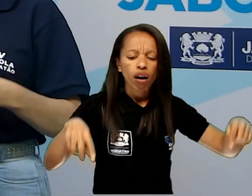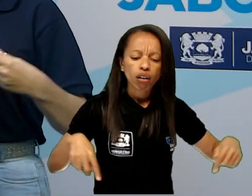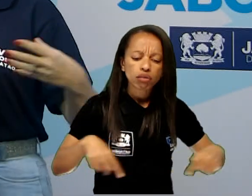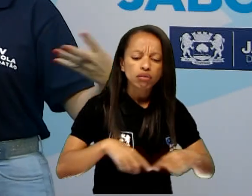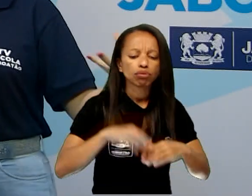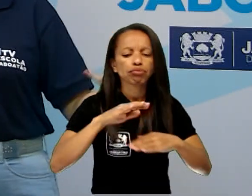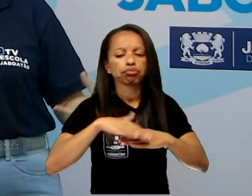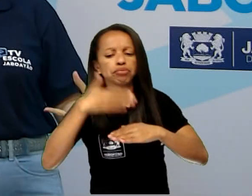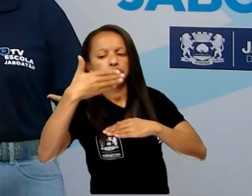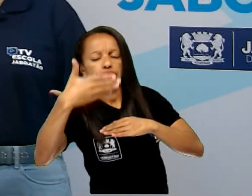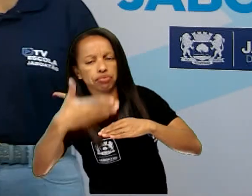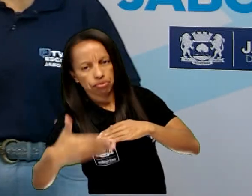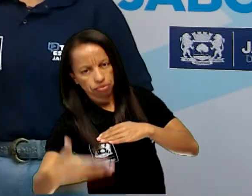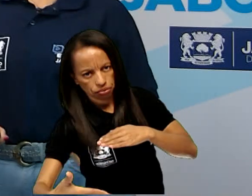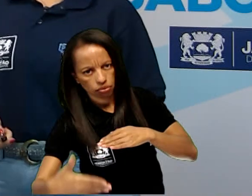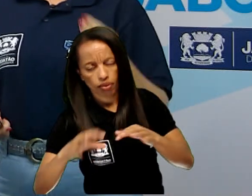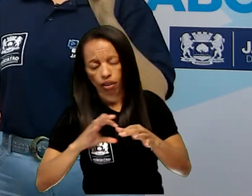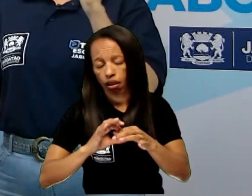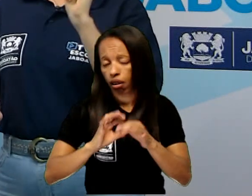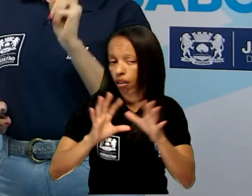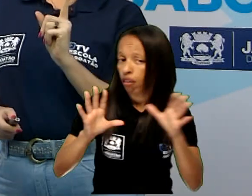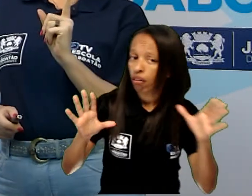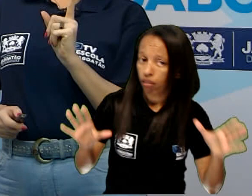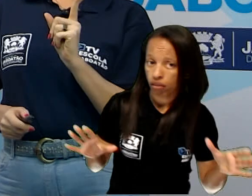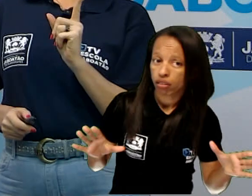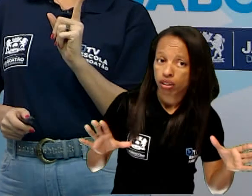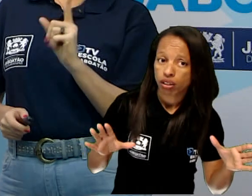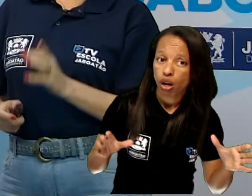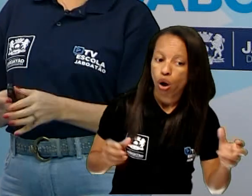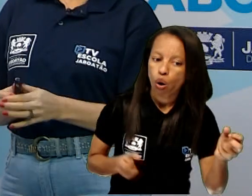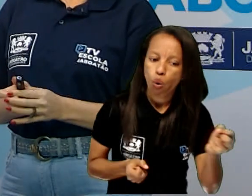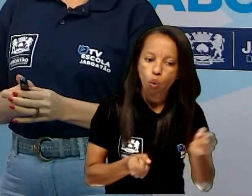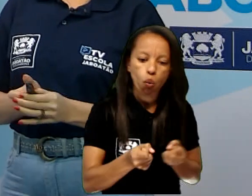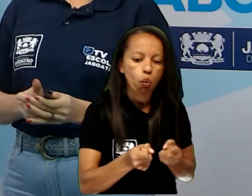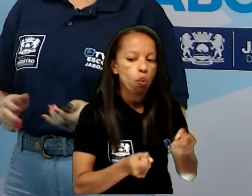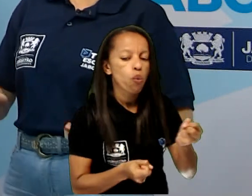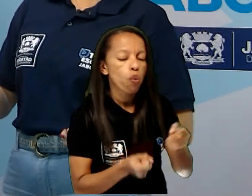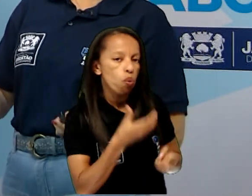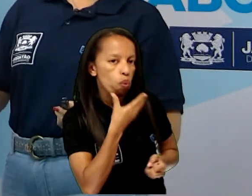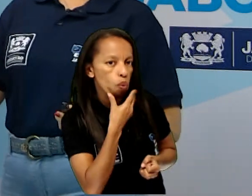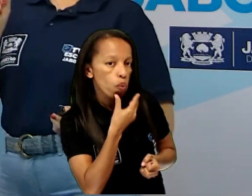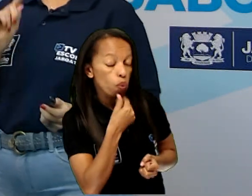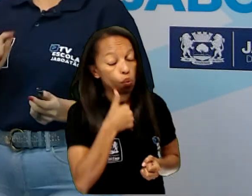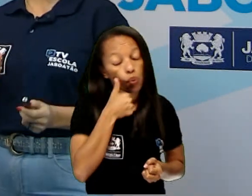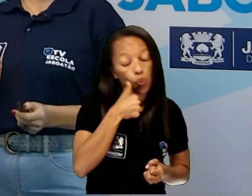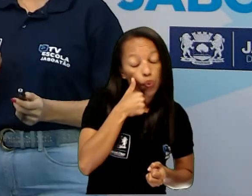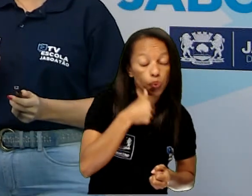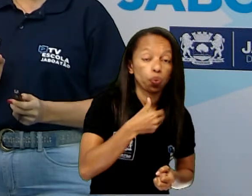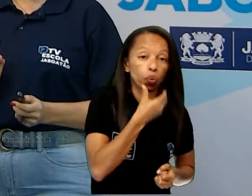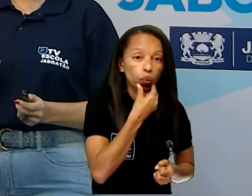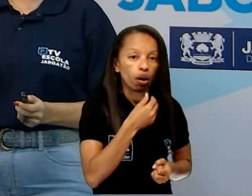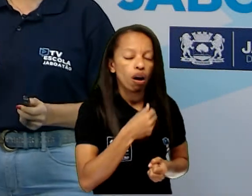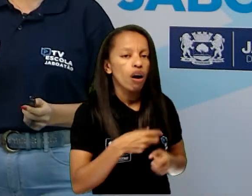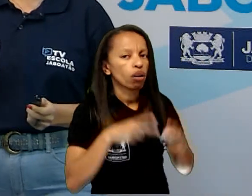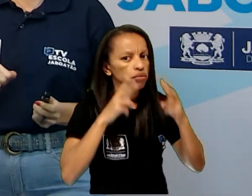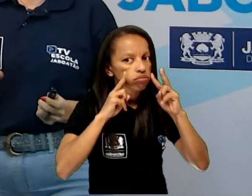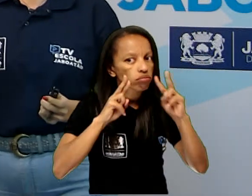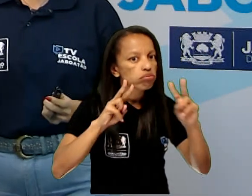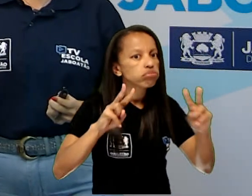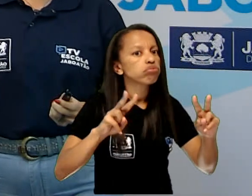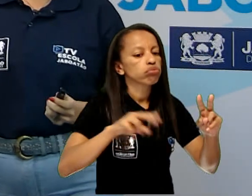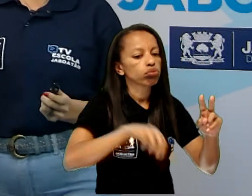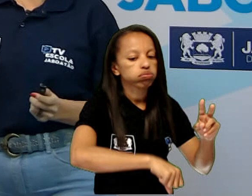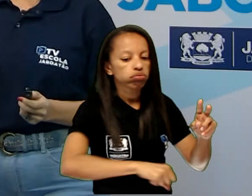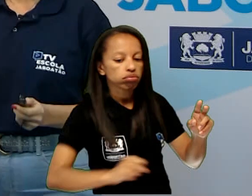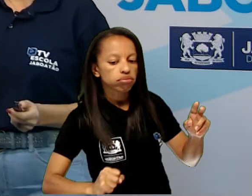em algum lugar mais livre, né, quando o motorista sair, ele precisa observar as marchas para ele não passar uma